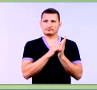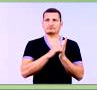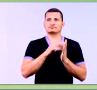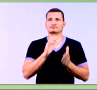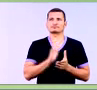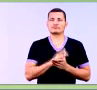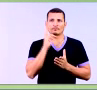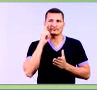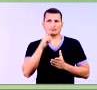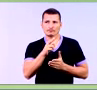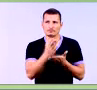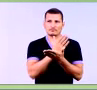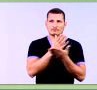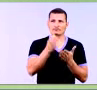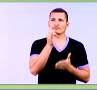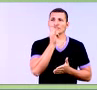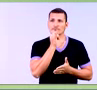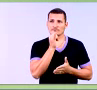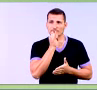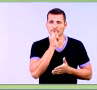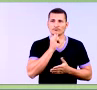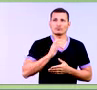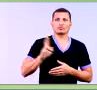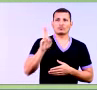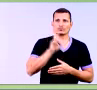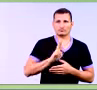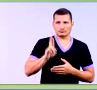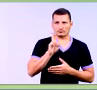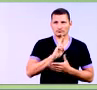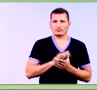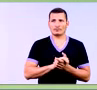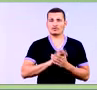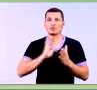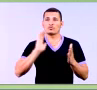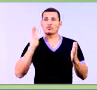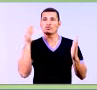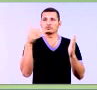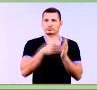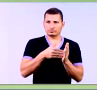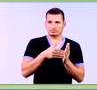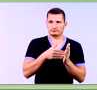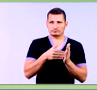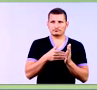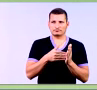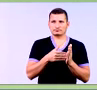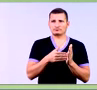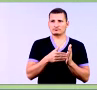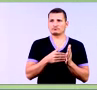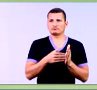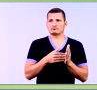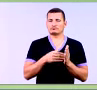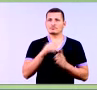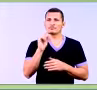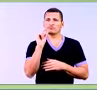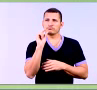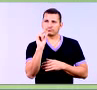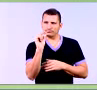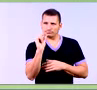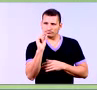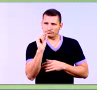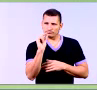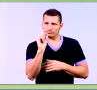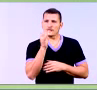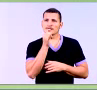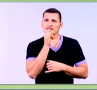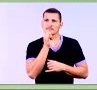observar alguns exemplos de utilização e, por último, nós veremos um pequeno protótipo que